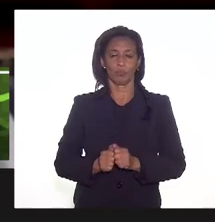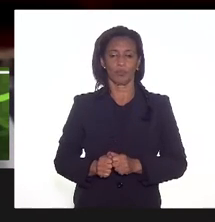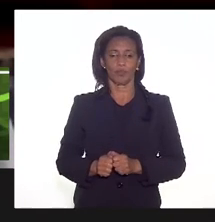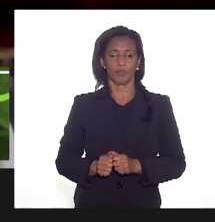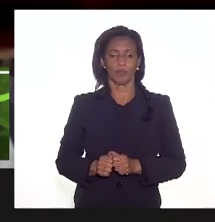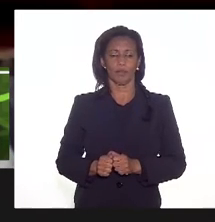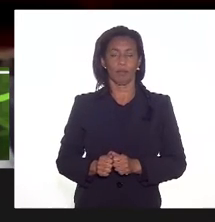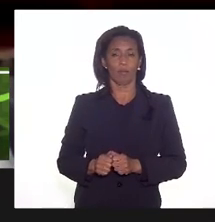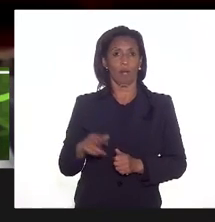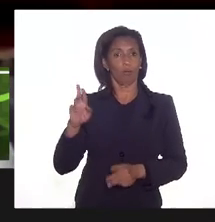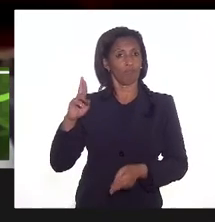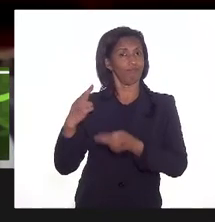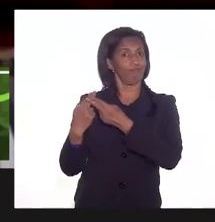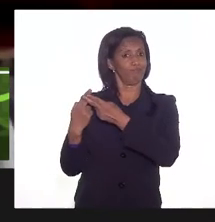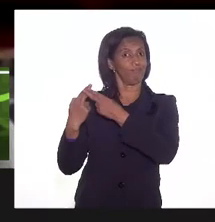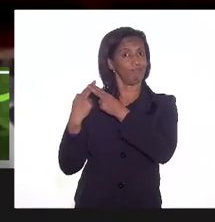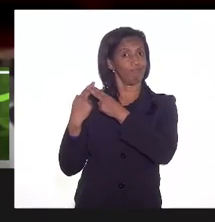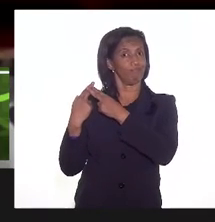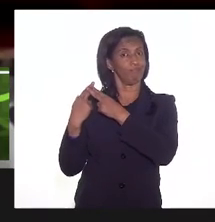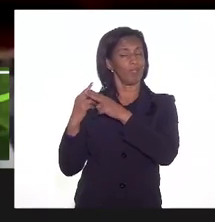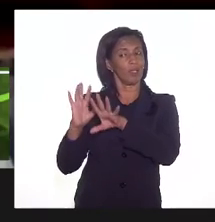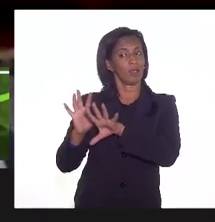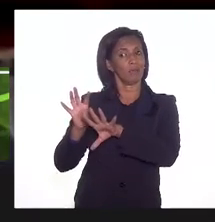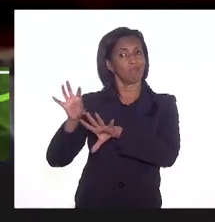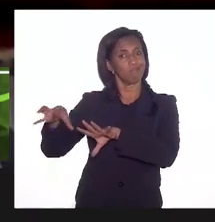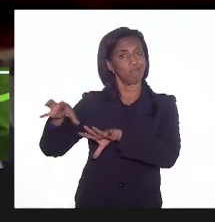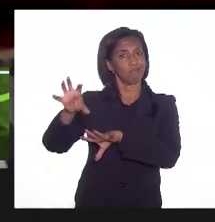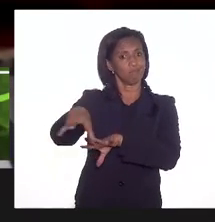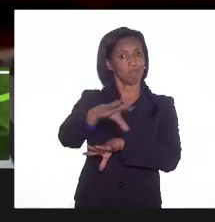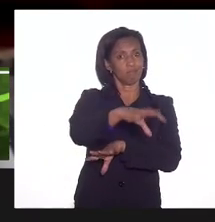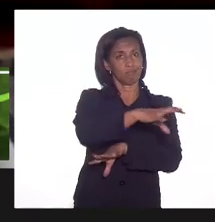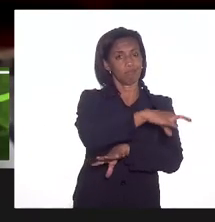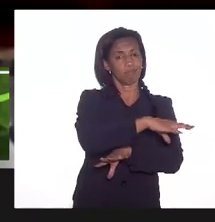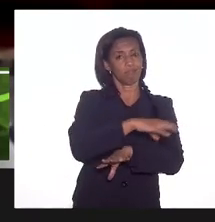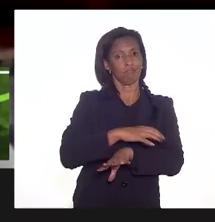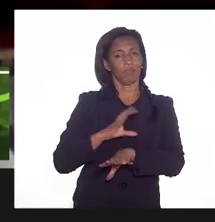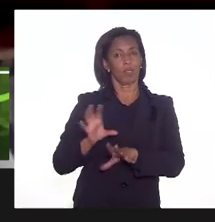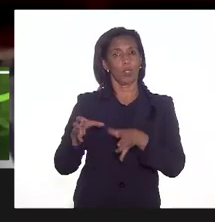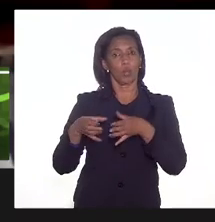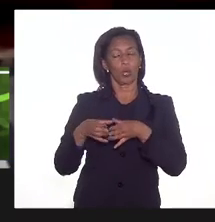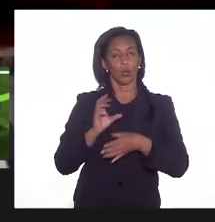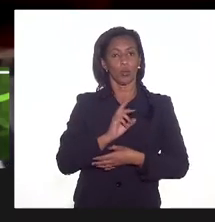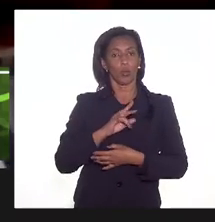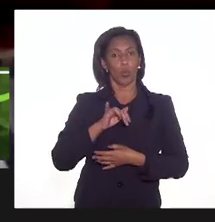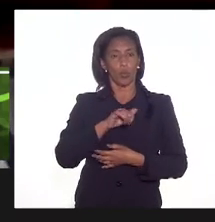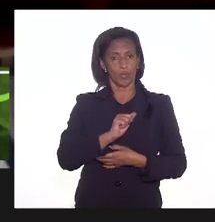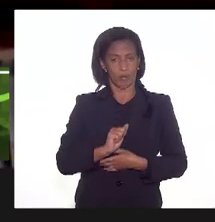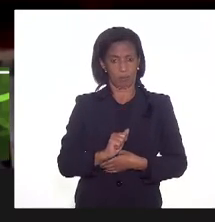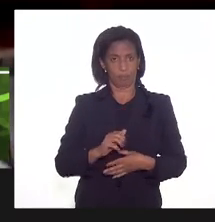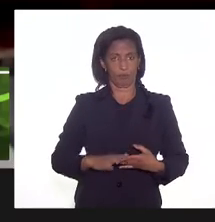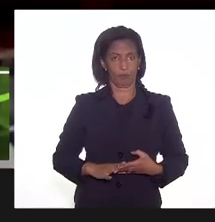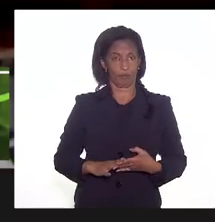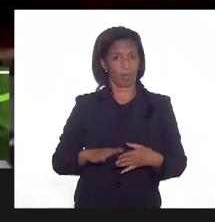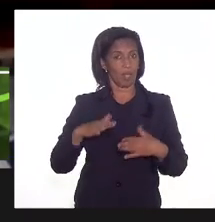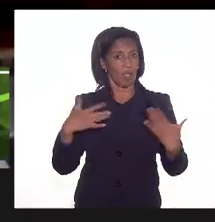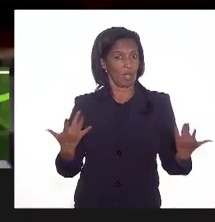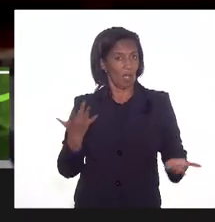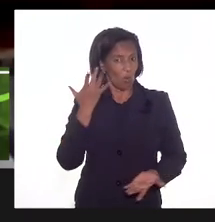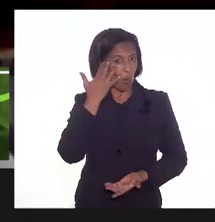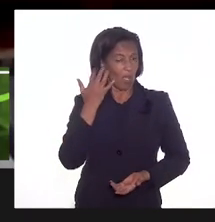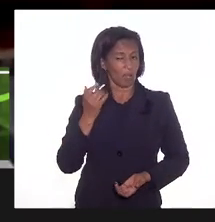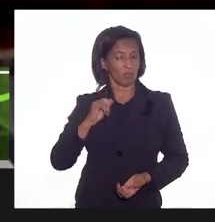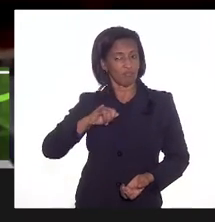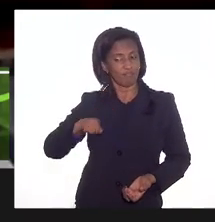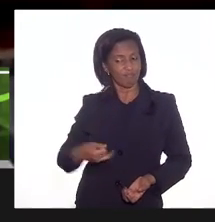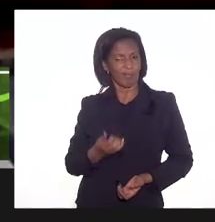representantes territorializados que estão no conselho estadual de políticas culturais eu acho que utilizar o conselho